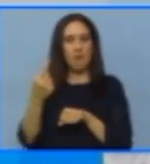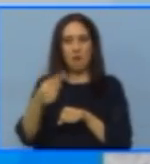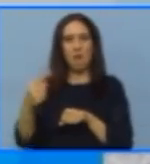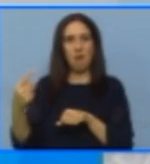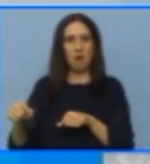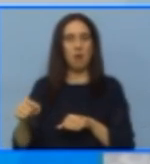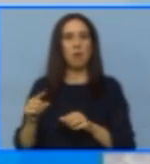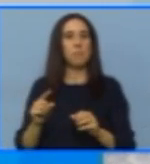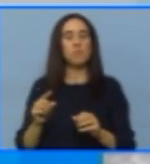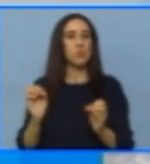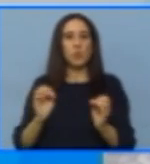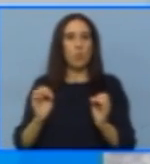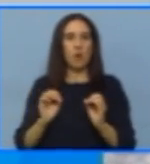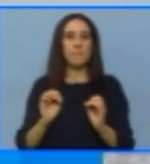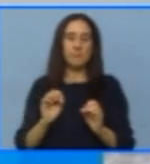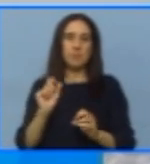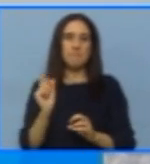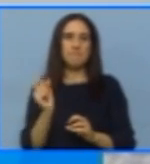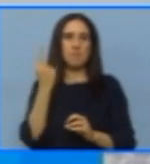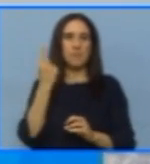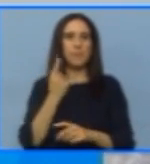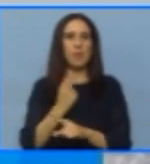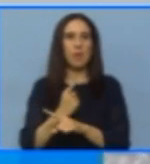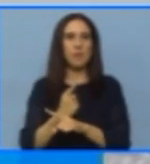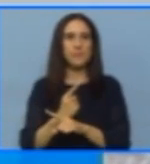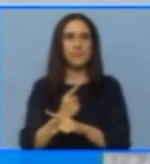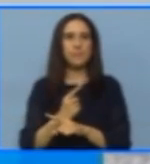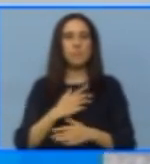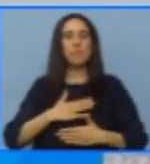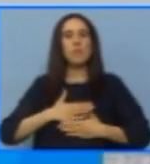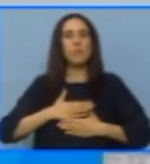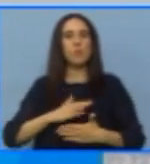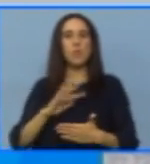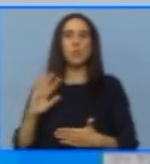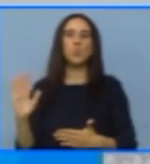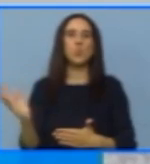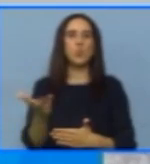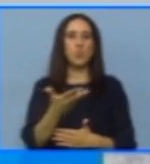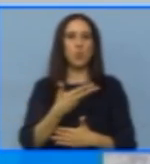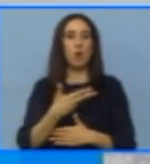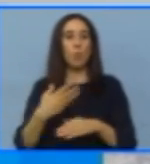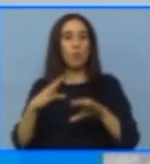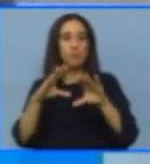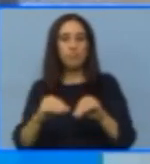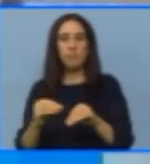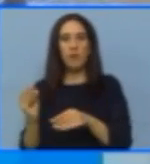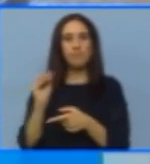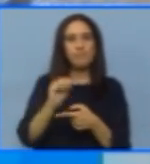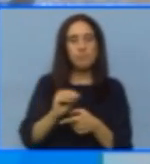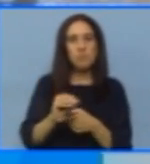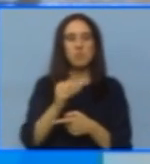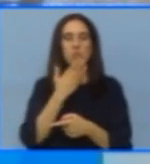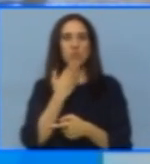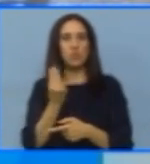portanto, não teremos pela primeira vez a força voluntária dos abastecimentos a dizer aos nossos jovens: